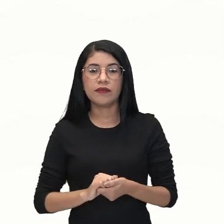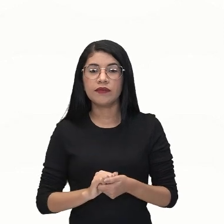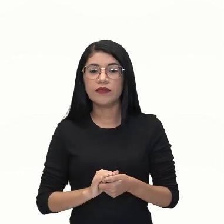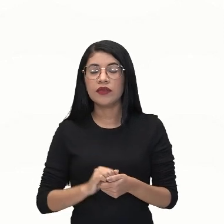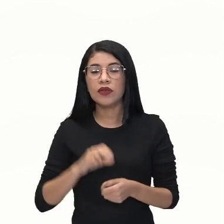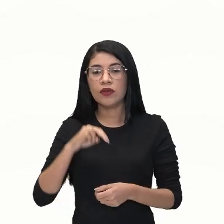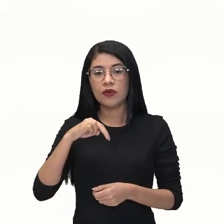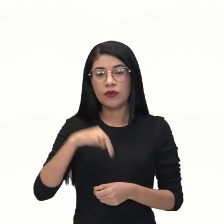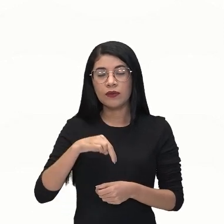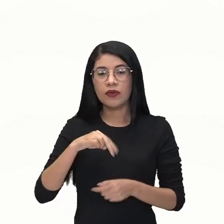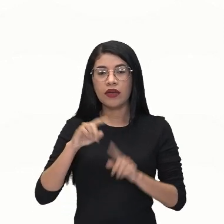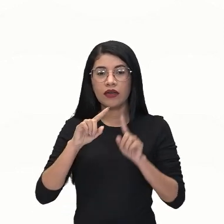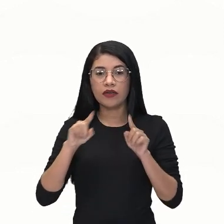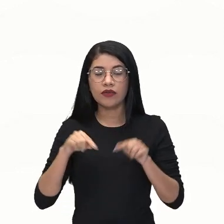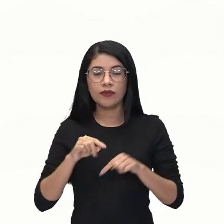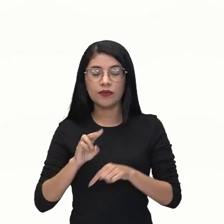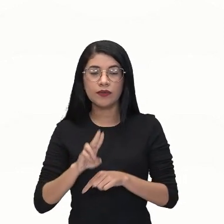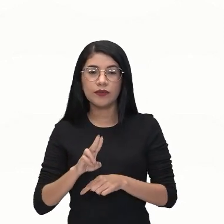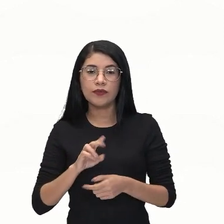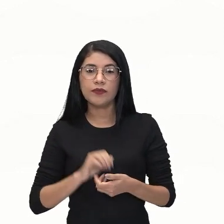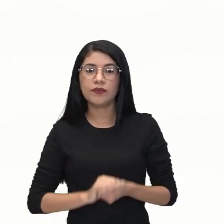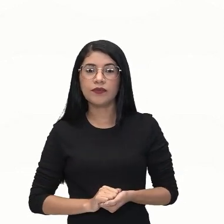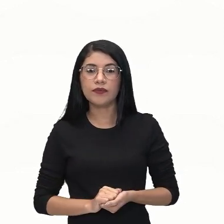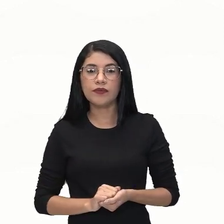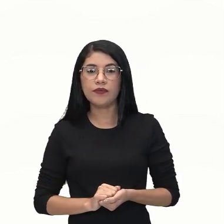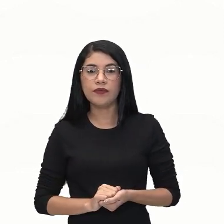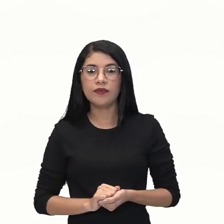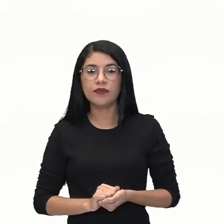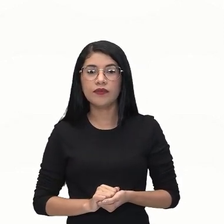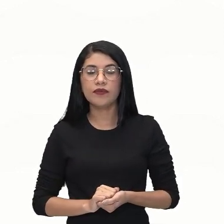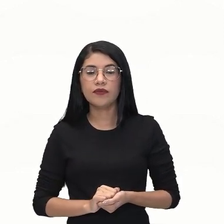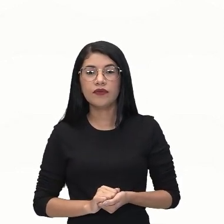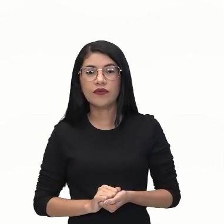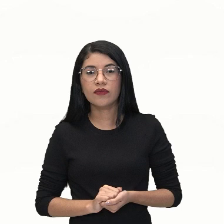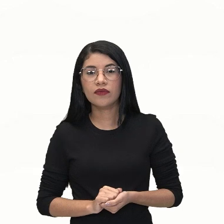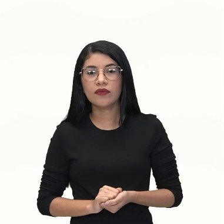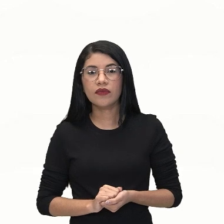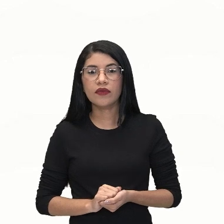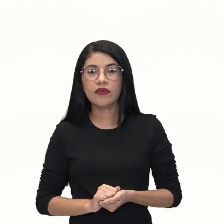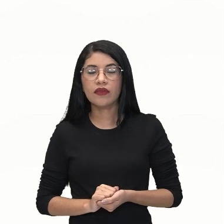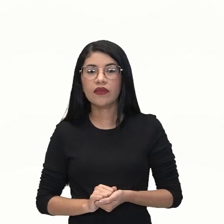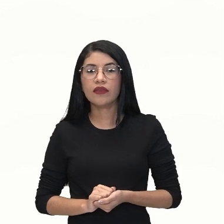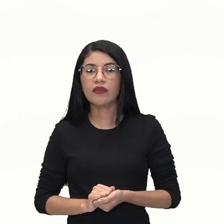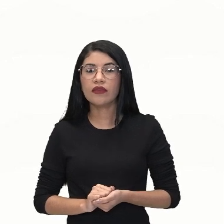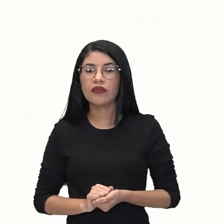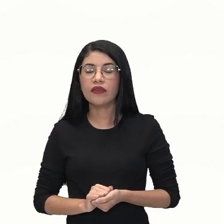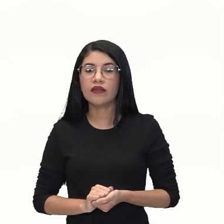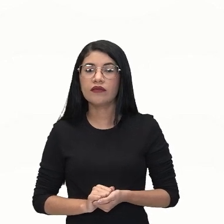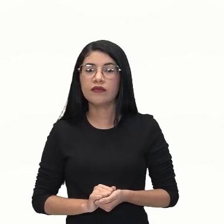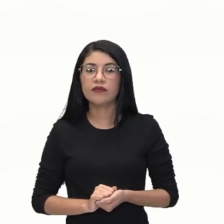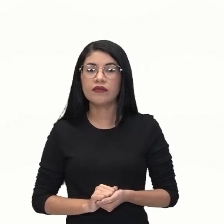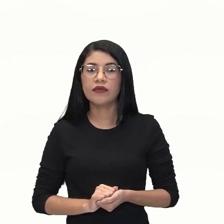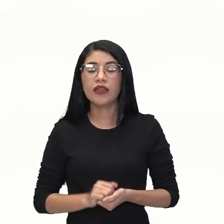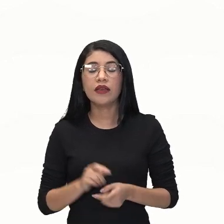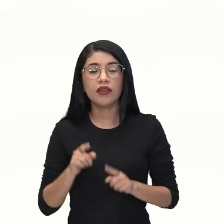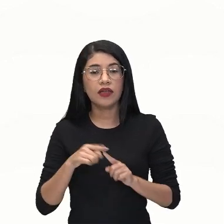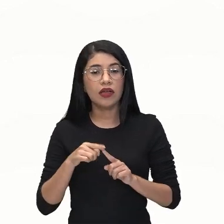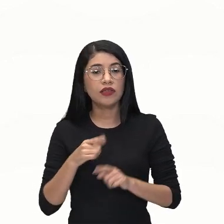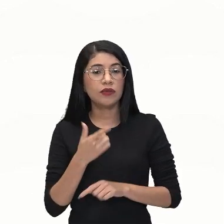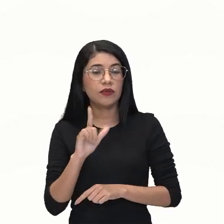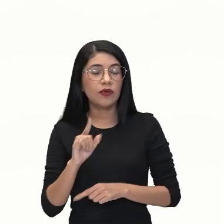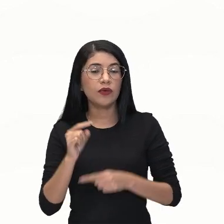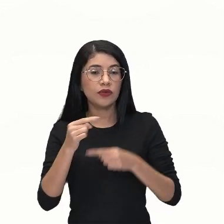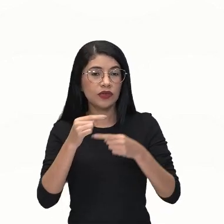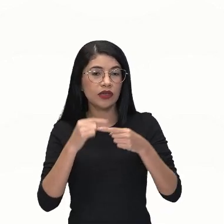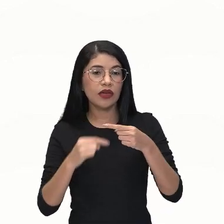sobre o número de elementos do conjunto universo, tá? Então, nós temos aí um outro tipo de